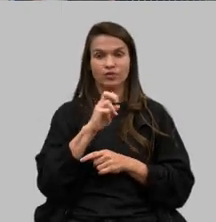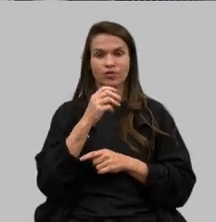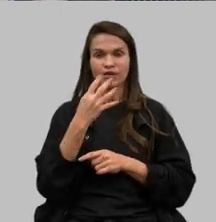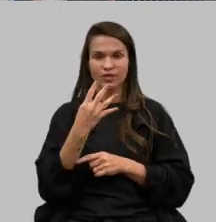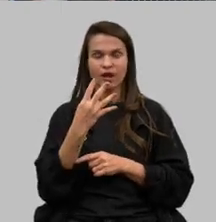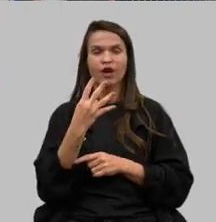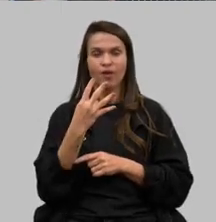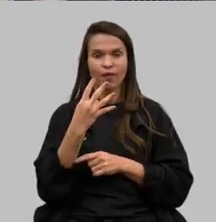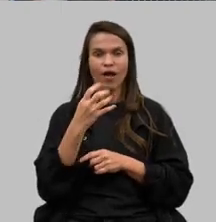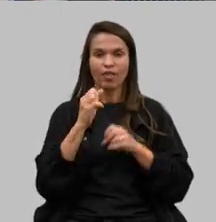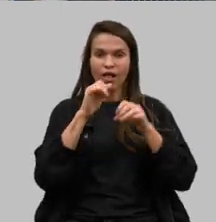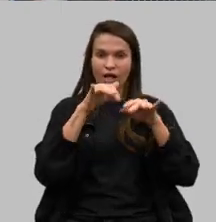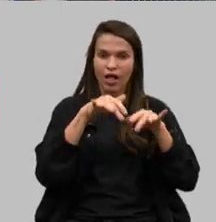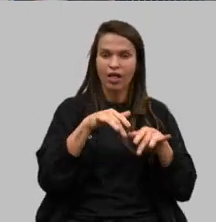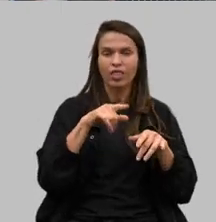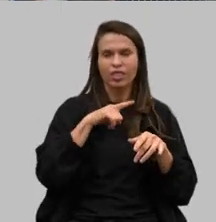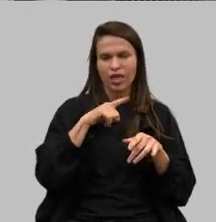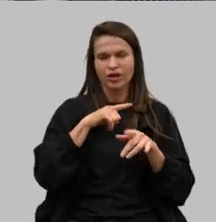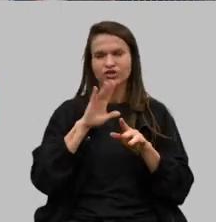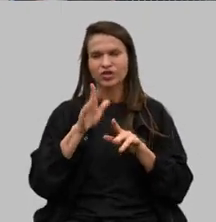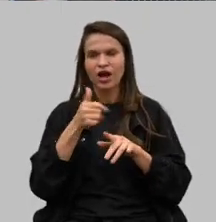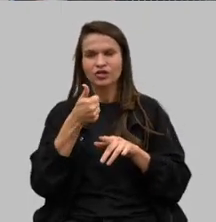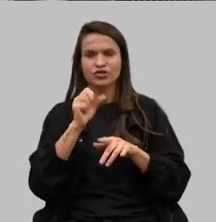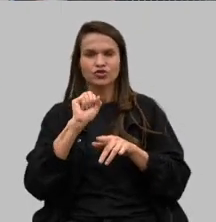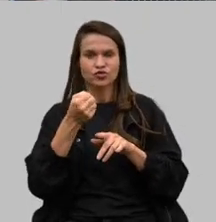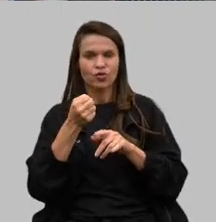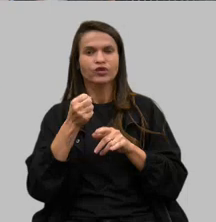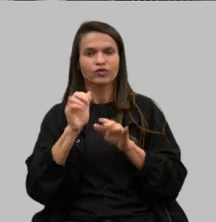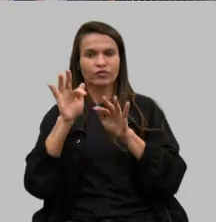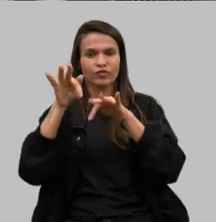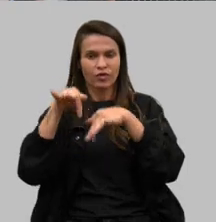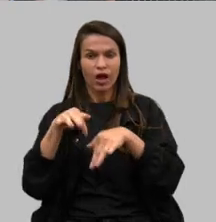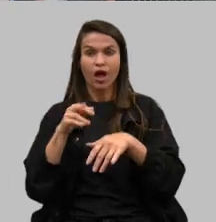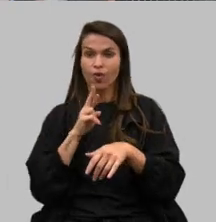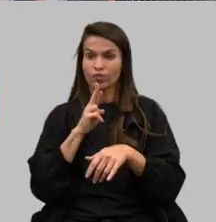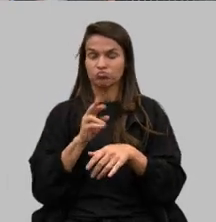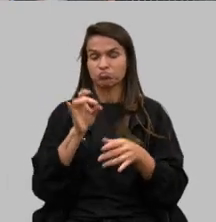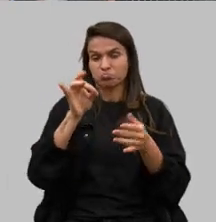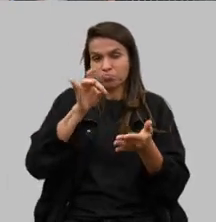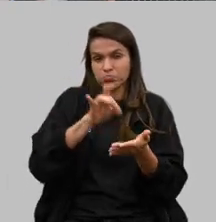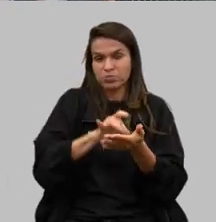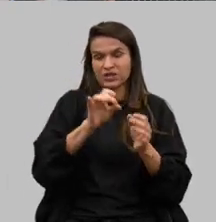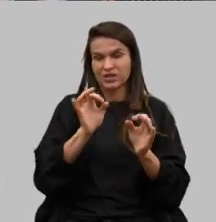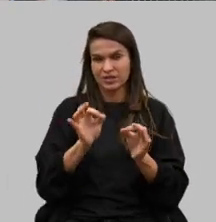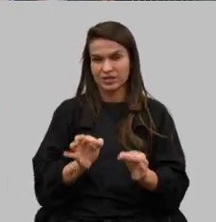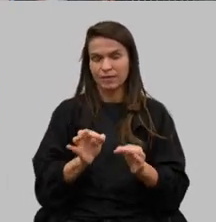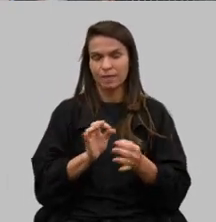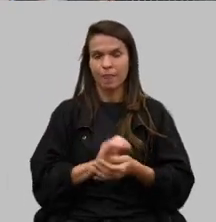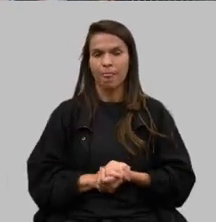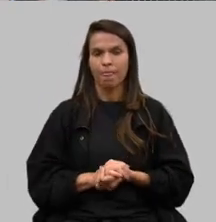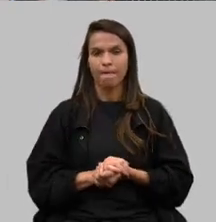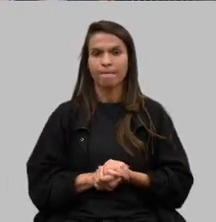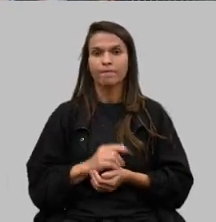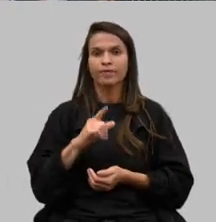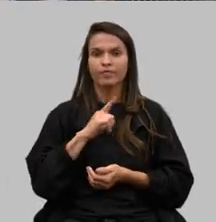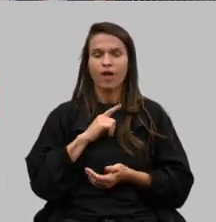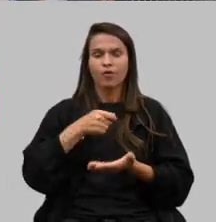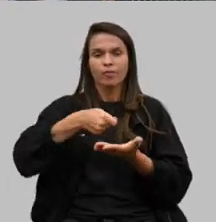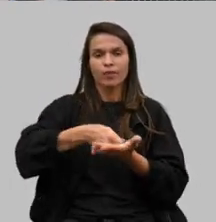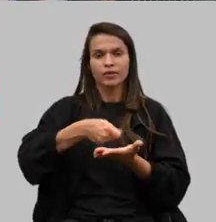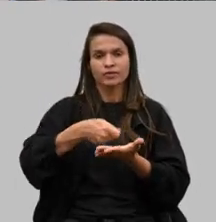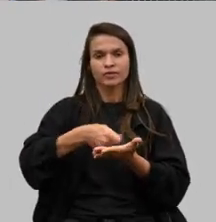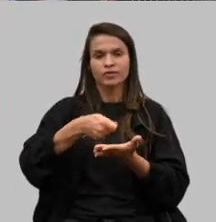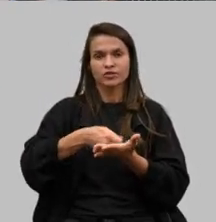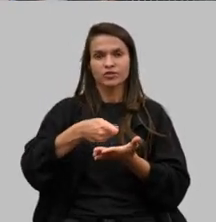18 Já descaracterizadas que é um resultado né bastante efetivo a gente tem né uma exigência